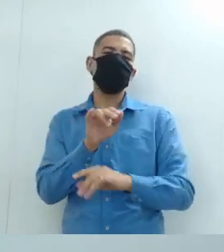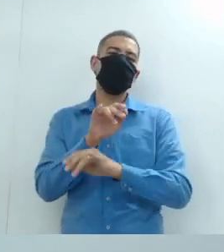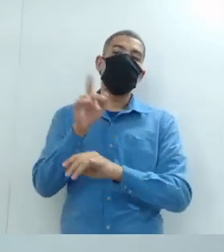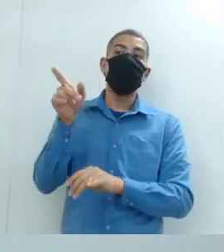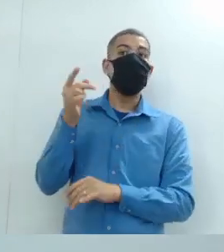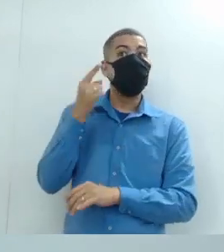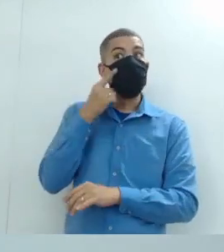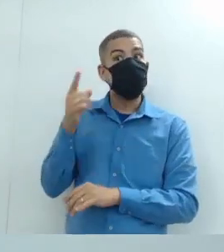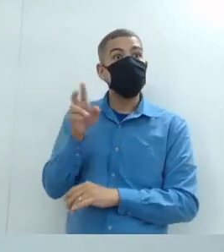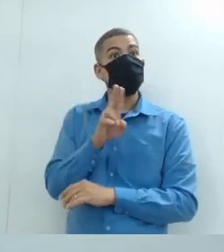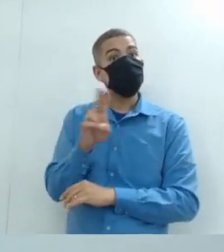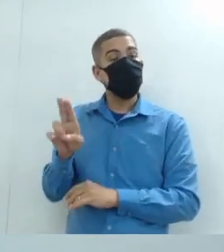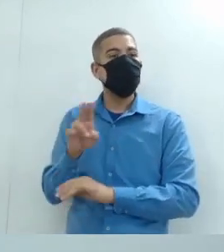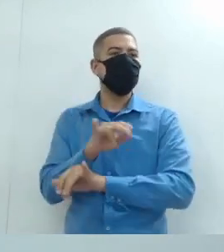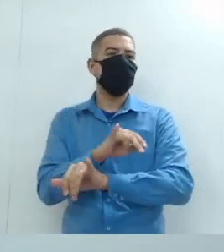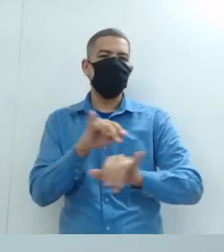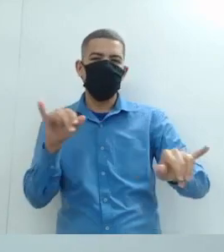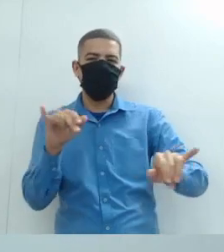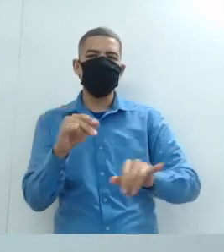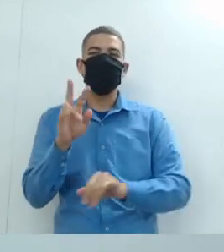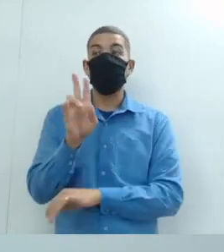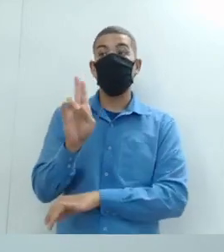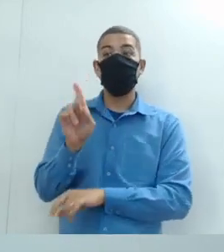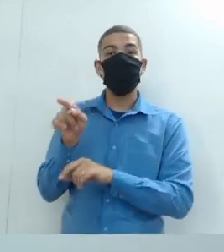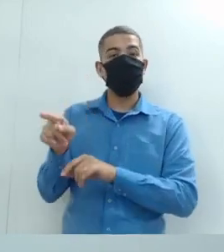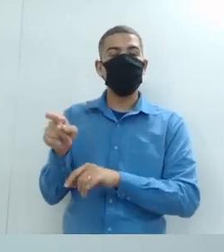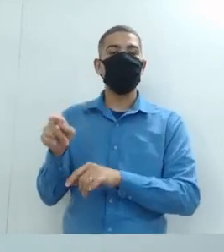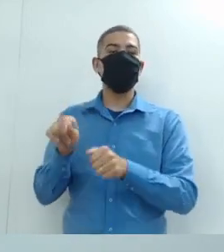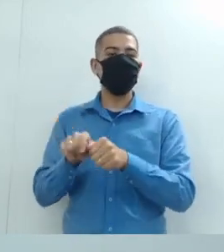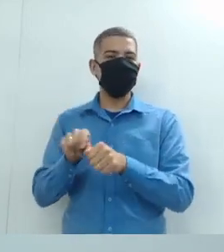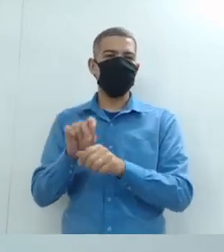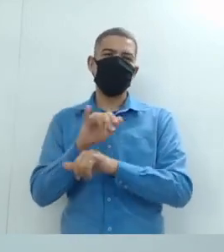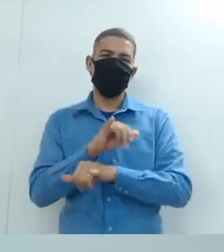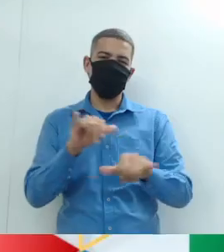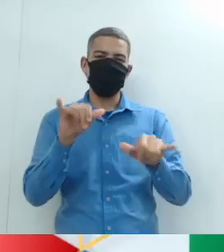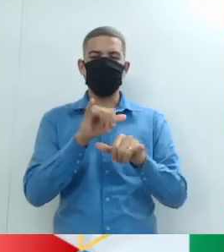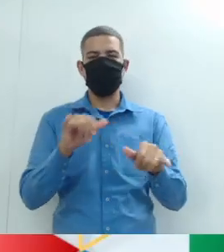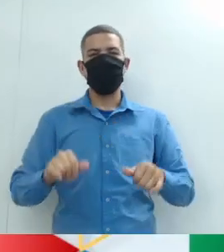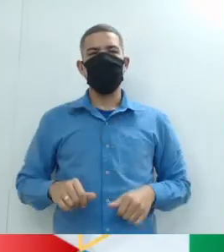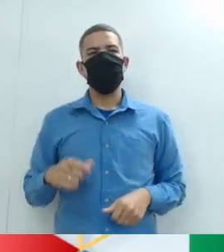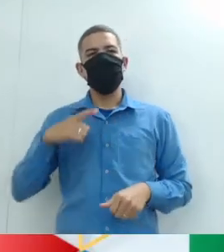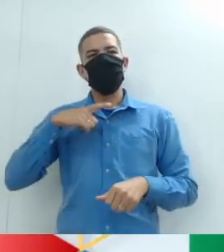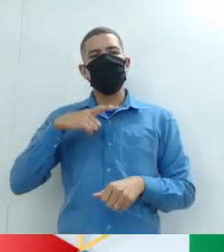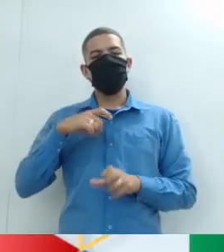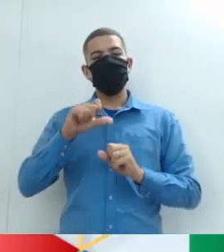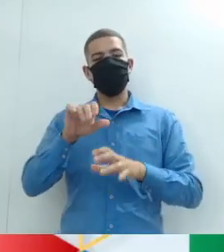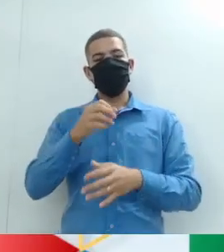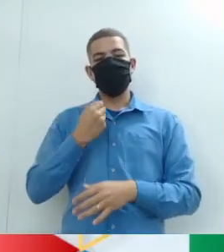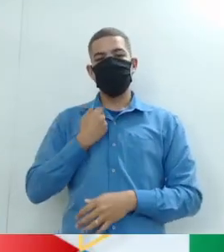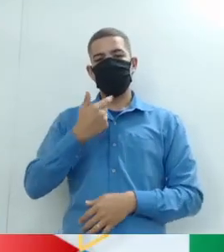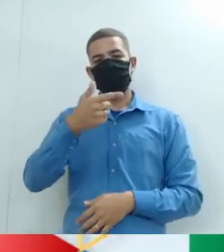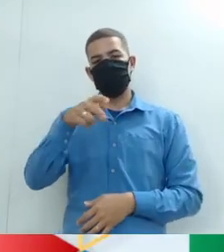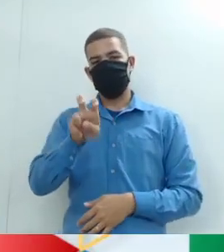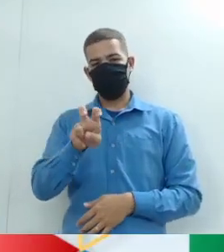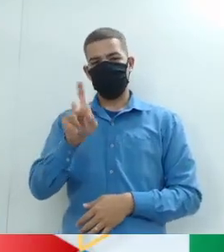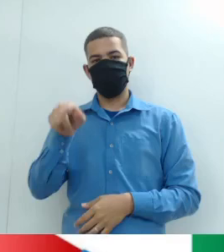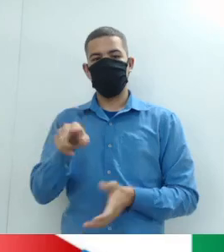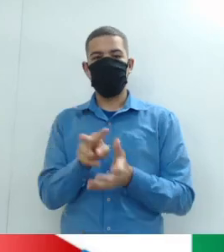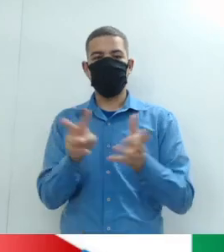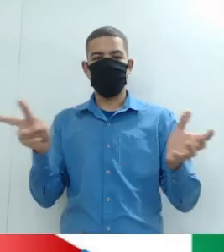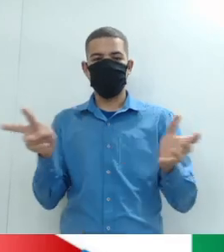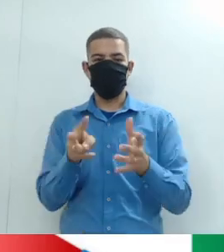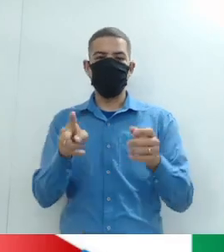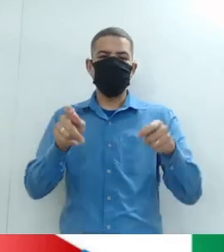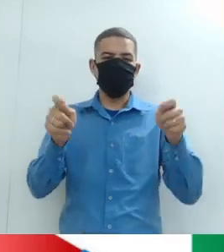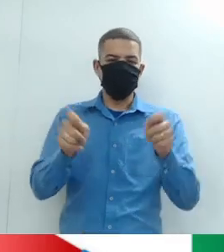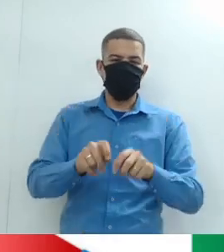você participante ativo. Vídeo aula de hoje, matemática, vem comigo. Aula de número 25, volume e capacidade, tá